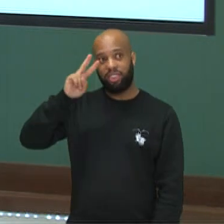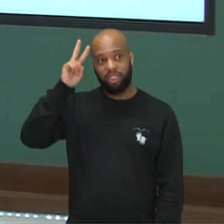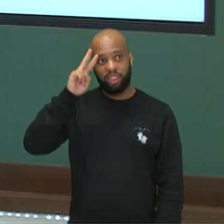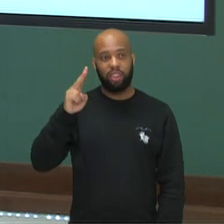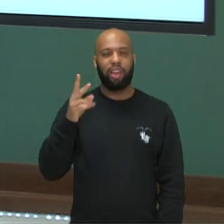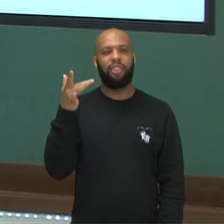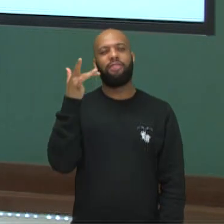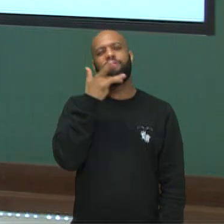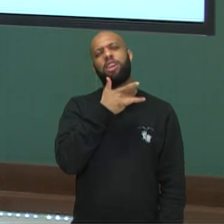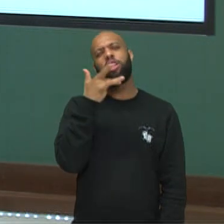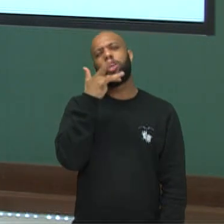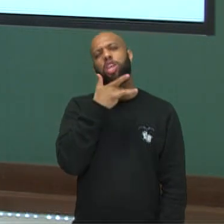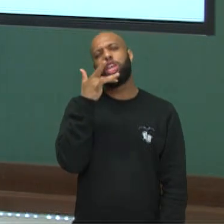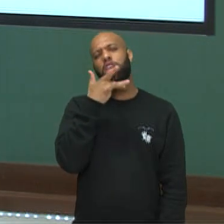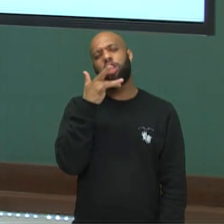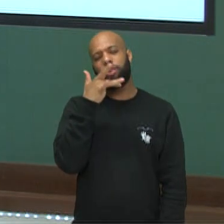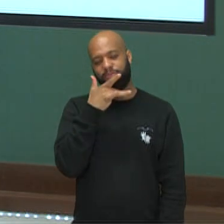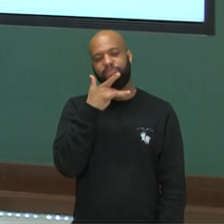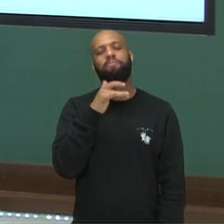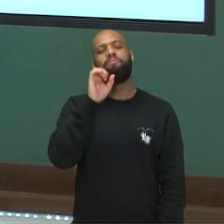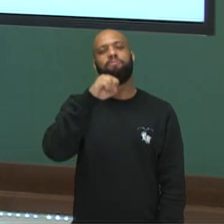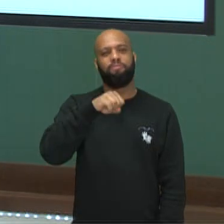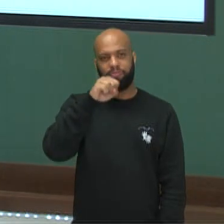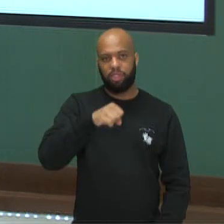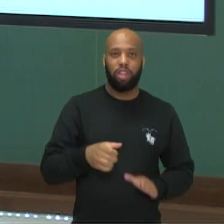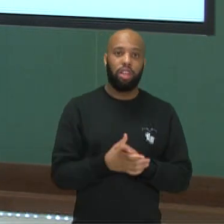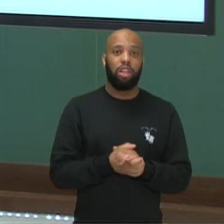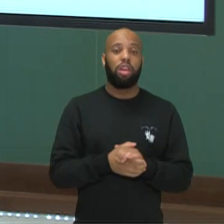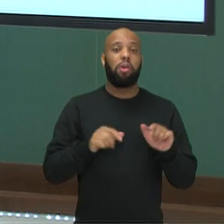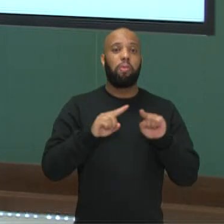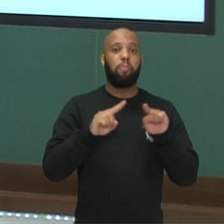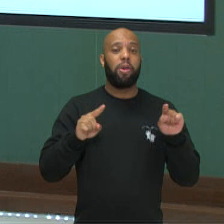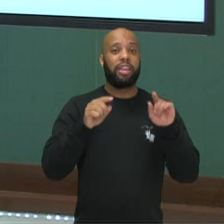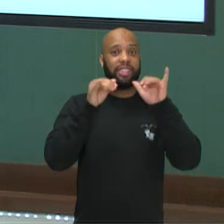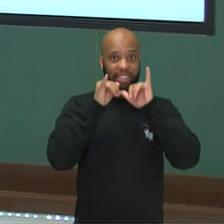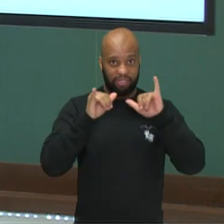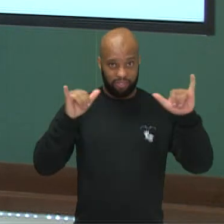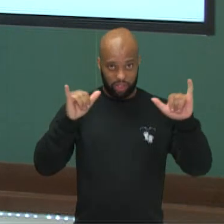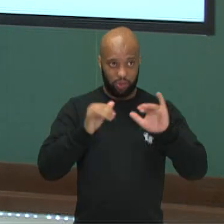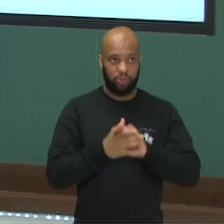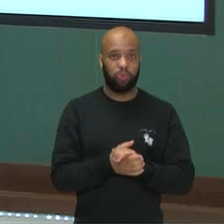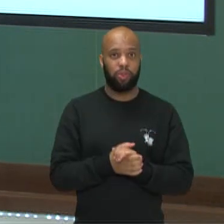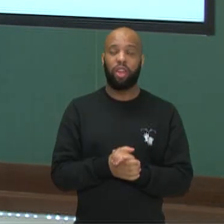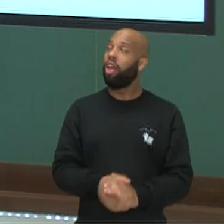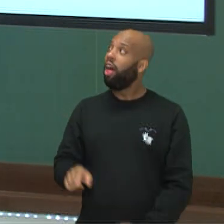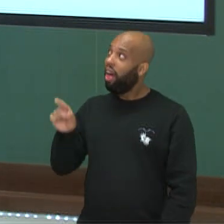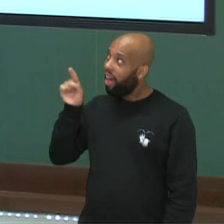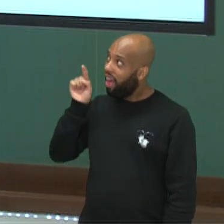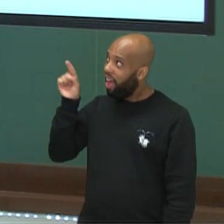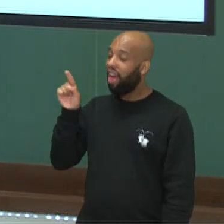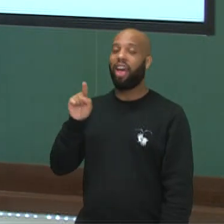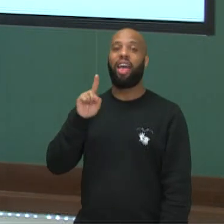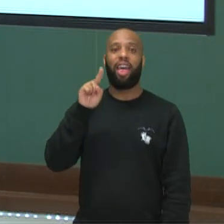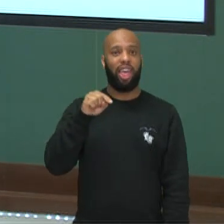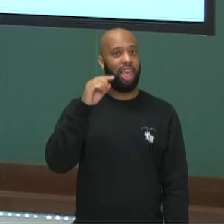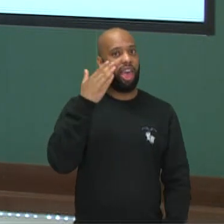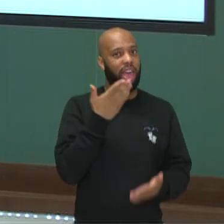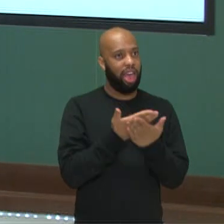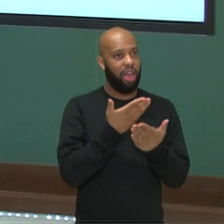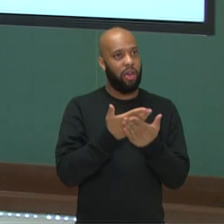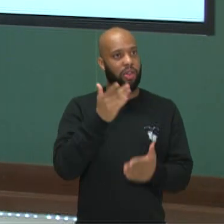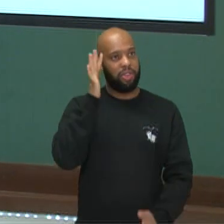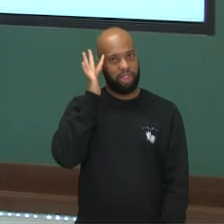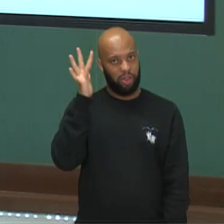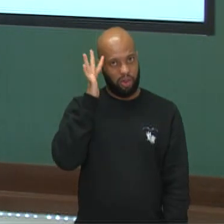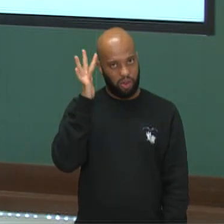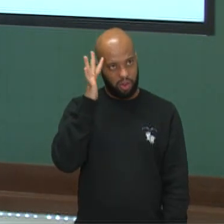coisas deliciosas, tá aí. Mas eu quero te dizer o seguinte, aqui você vai ter uma aula teórica, aí você vai colocar